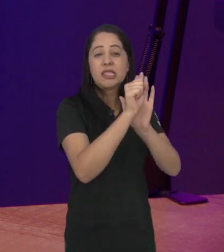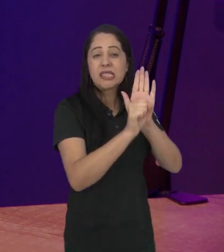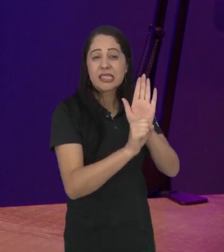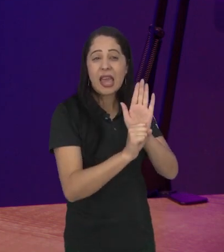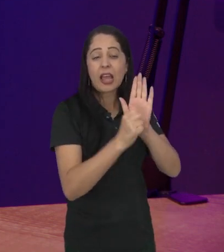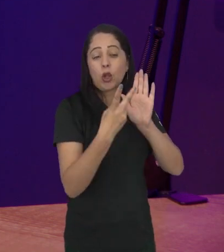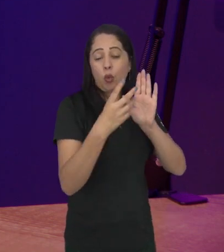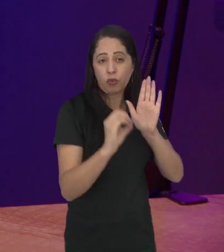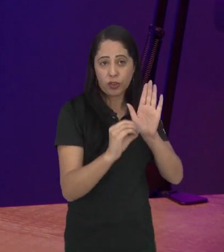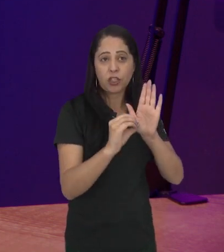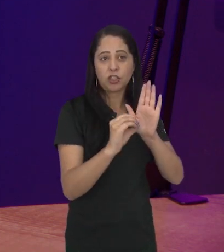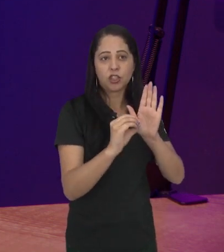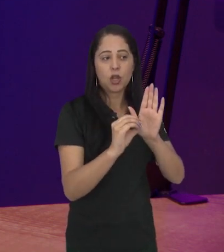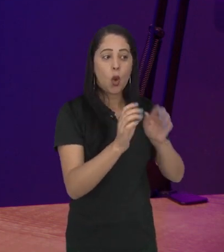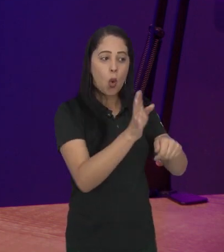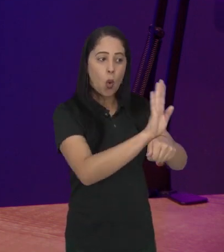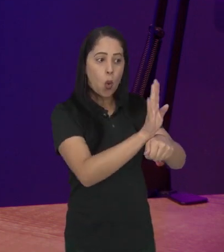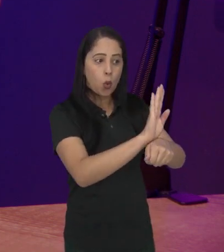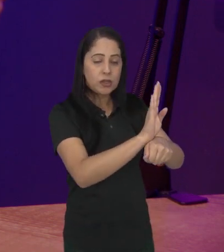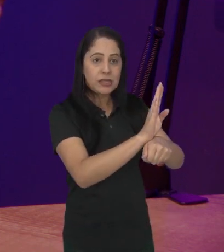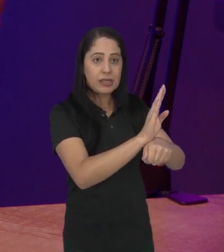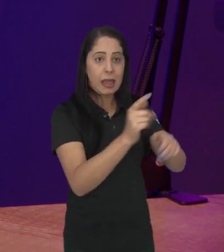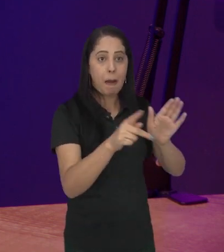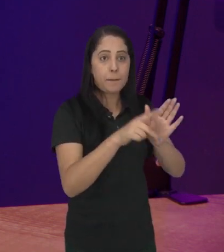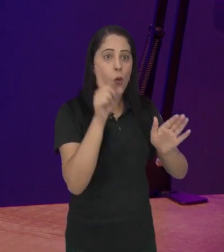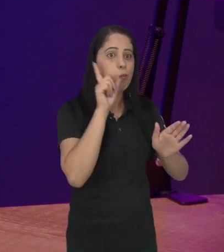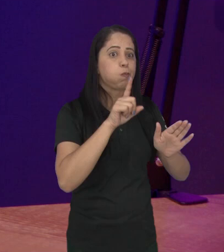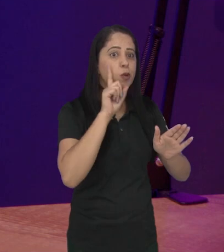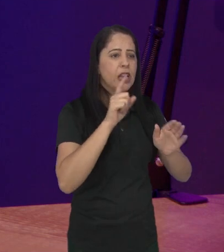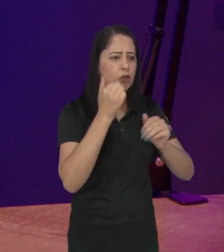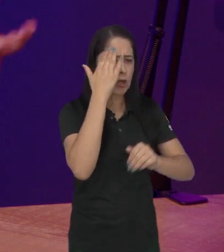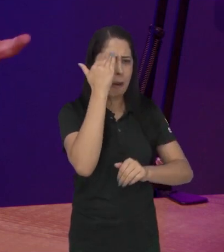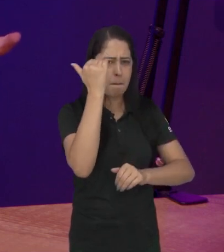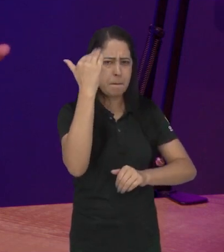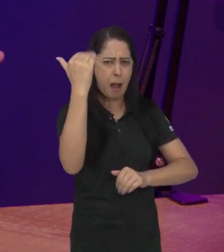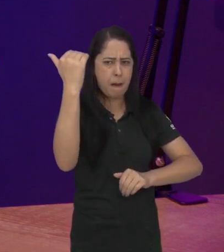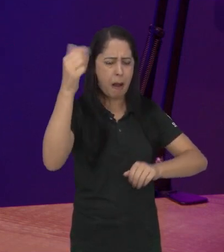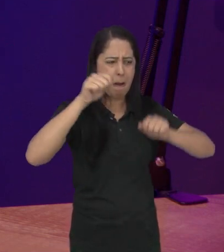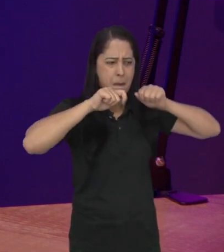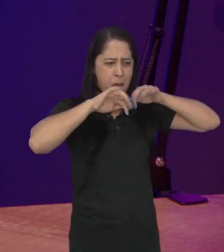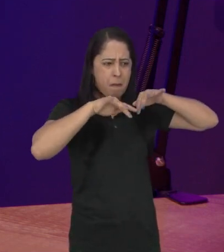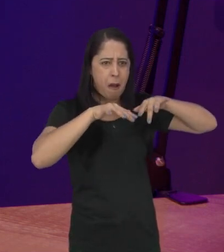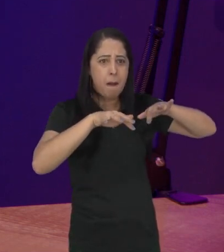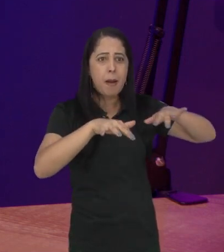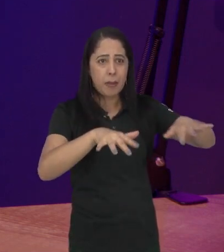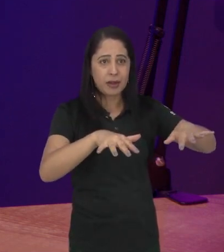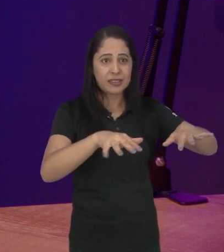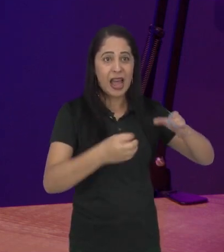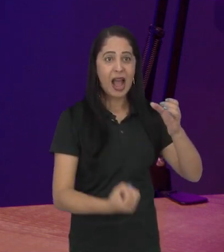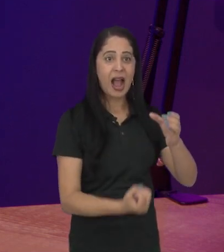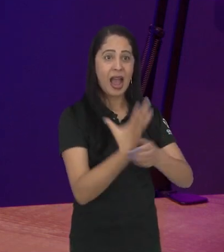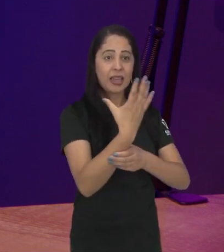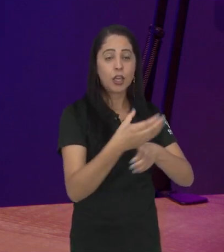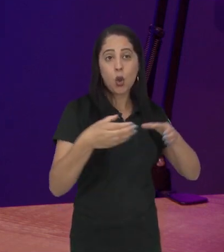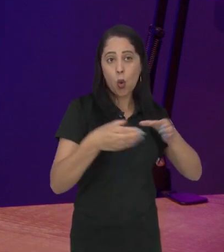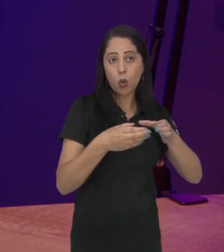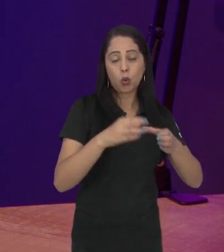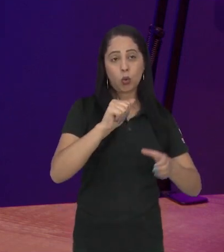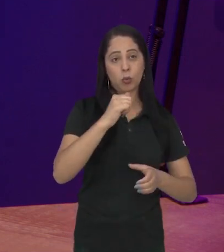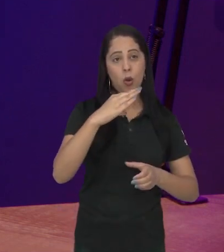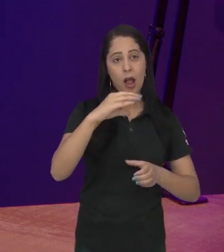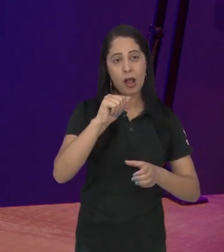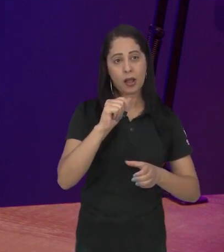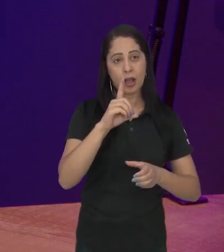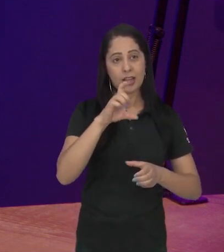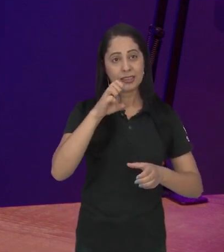no começo do século XX, em que o cinema norte-americano ele estava ganhando destaque. Então, eles criaram essa academia, então,